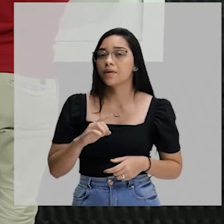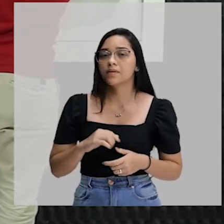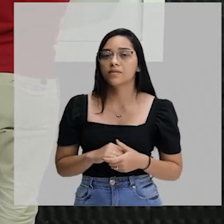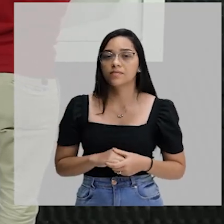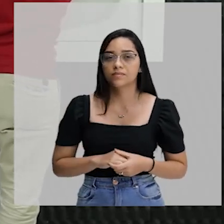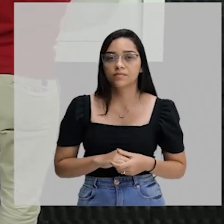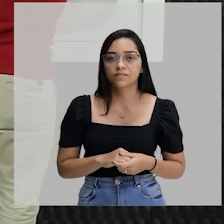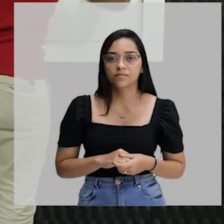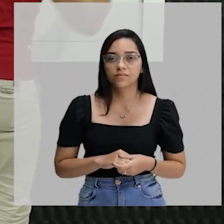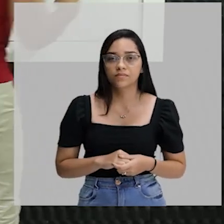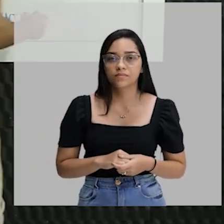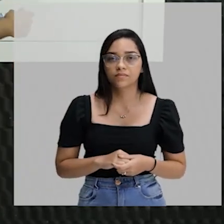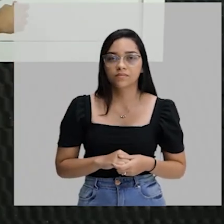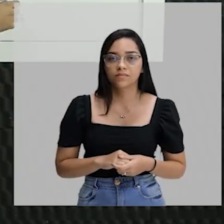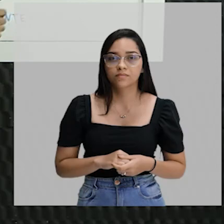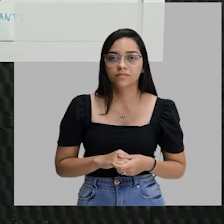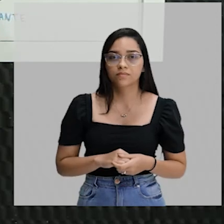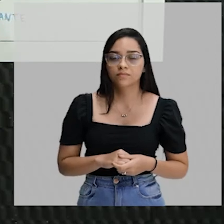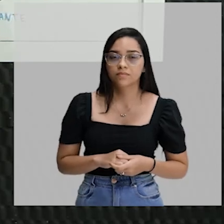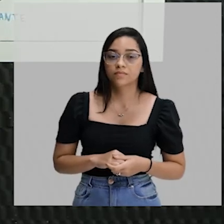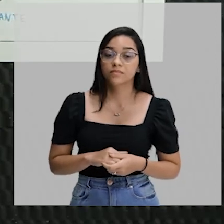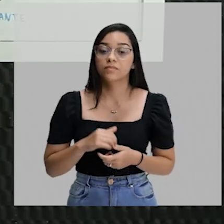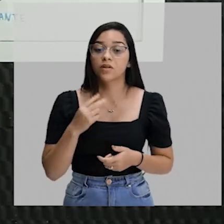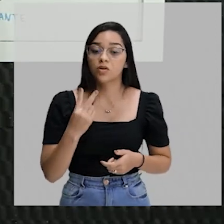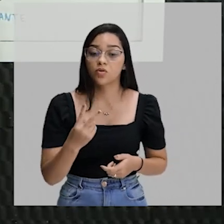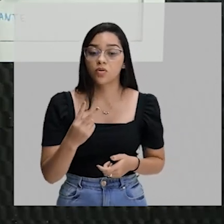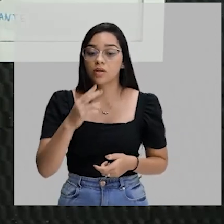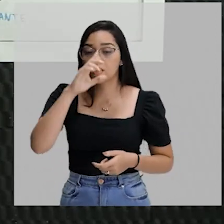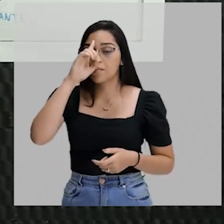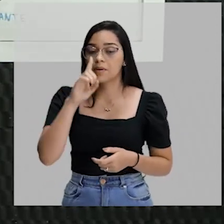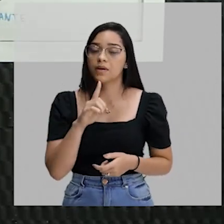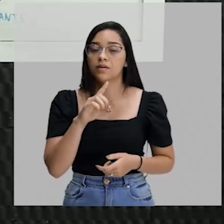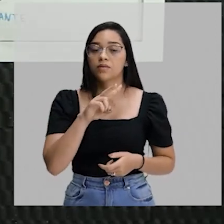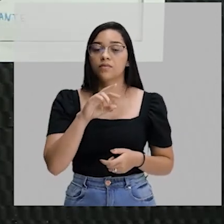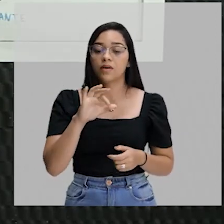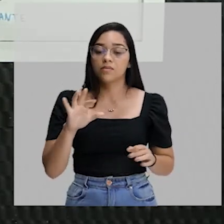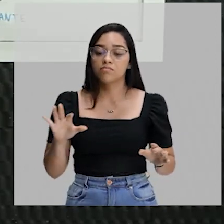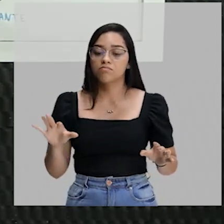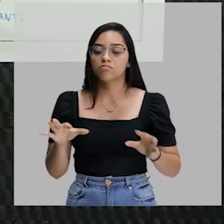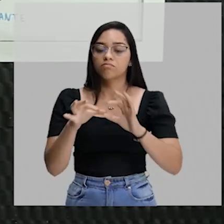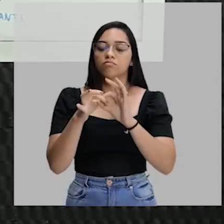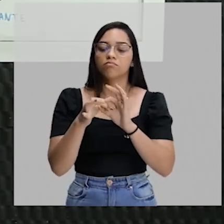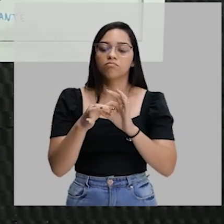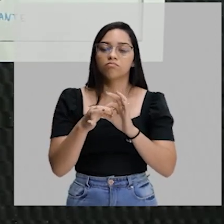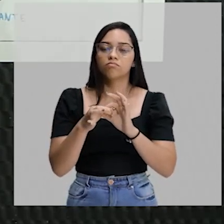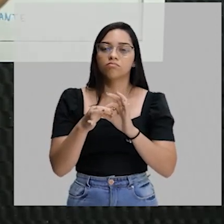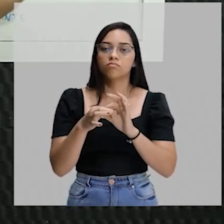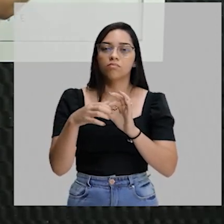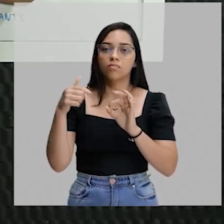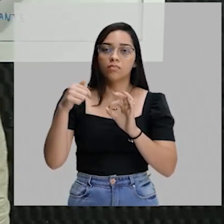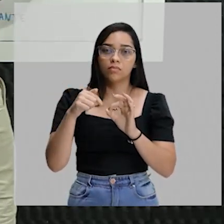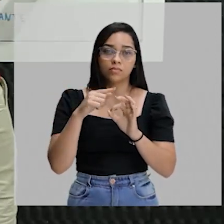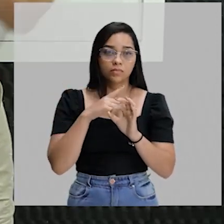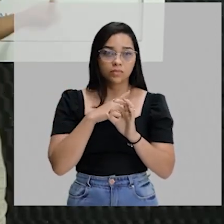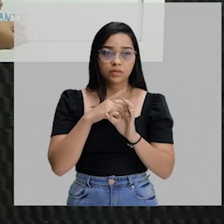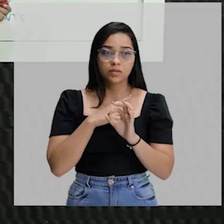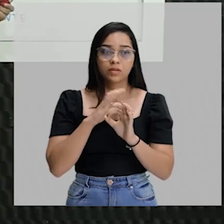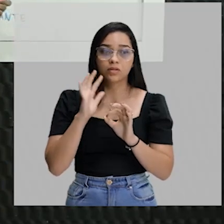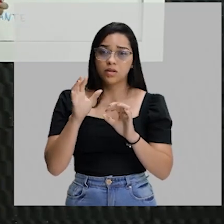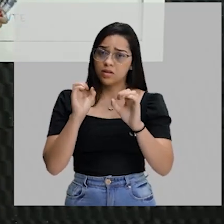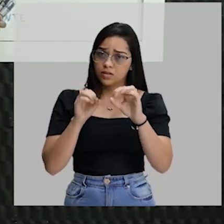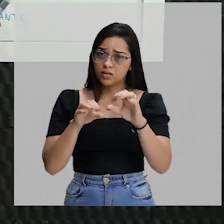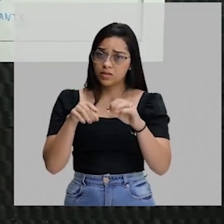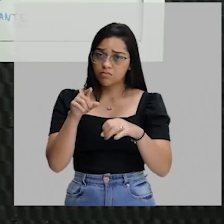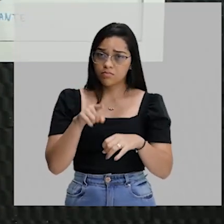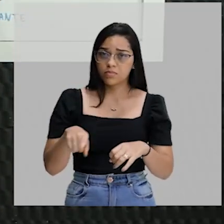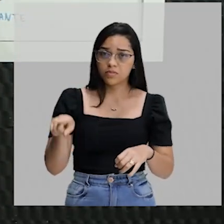Amarelo. Olha aqui, ó, dois indivíduos amarelos, eles vão cruzar entre si. Quando eles promovem o cruzamento, eu já ensinei para